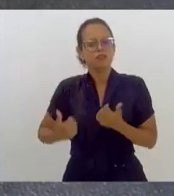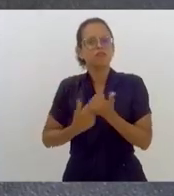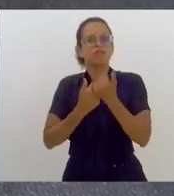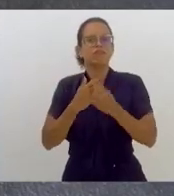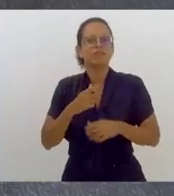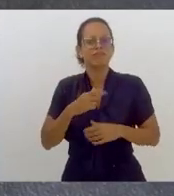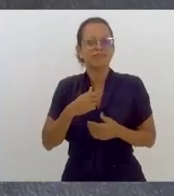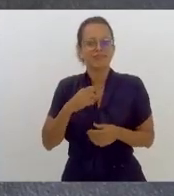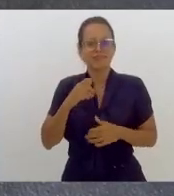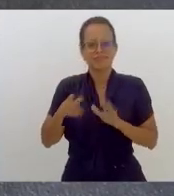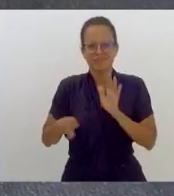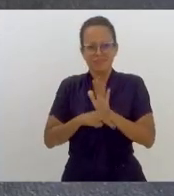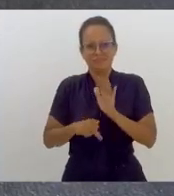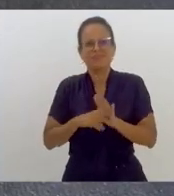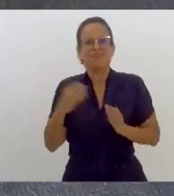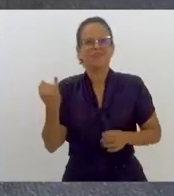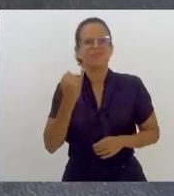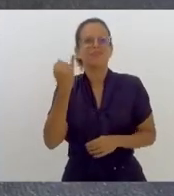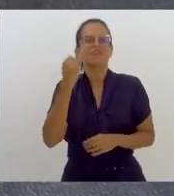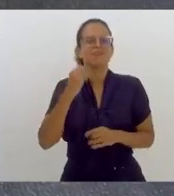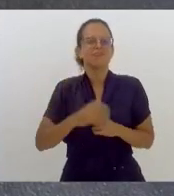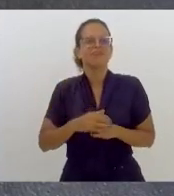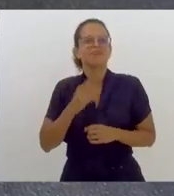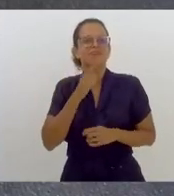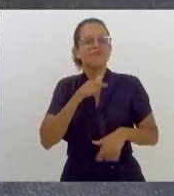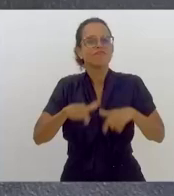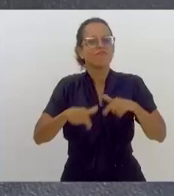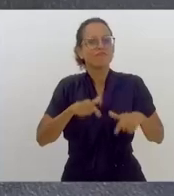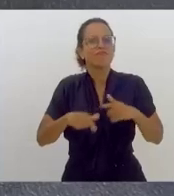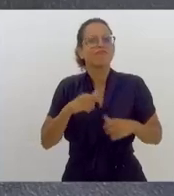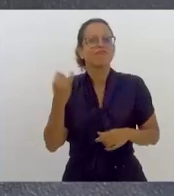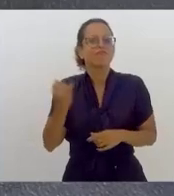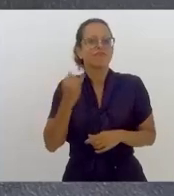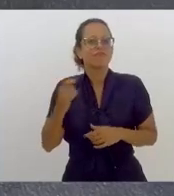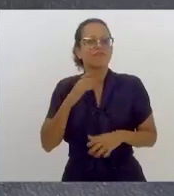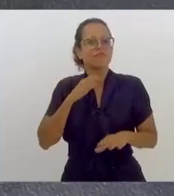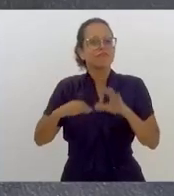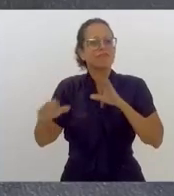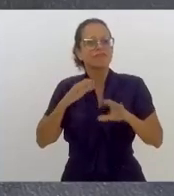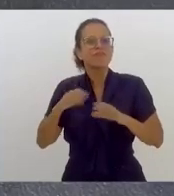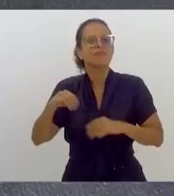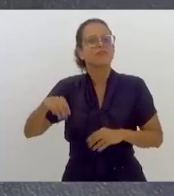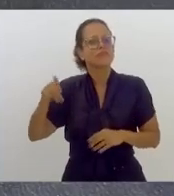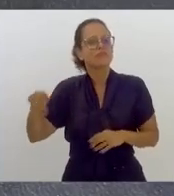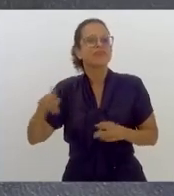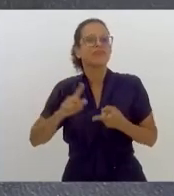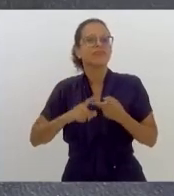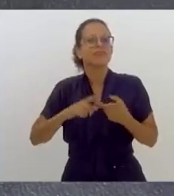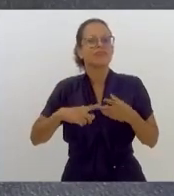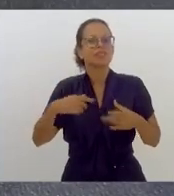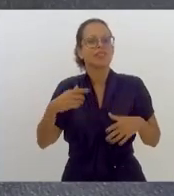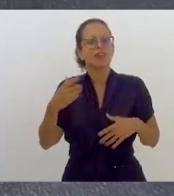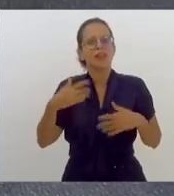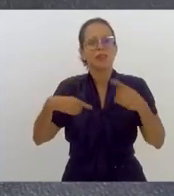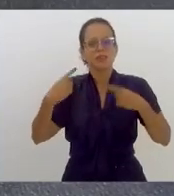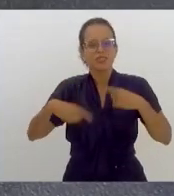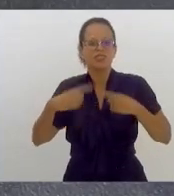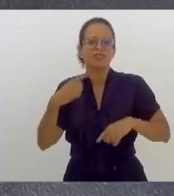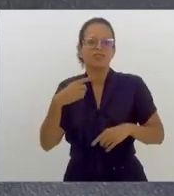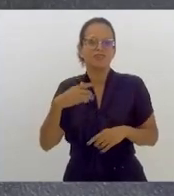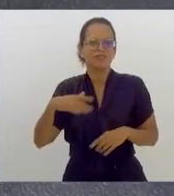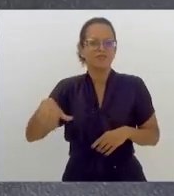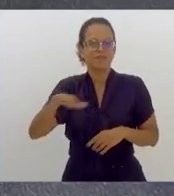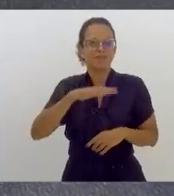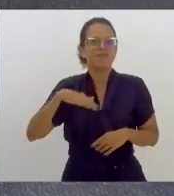muito importante. Trabalhar aqui para um diálogo com o Ministério Público, audiências públicas, para um novo TAC, foi